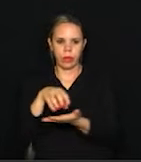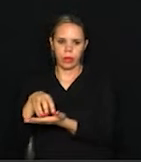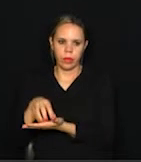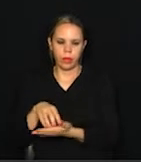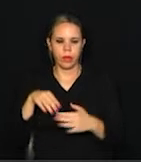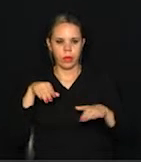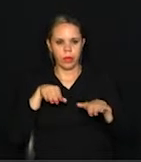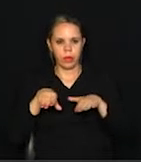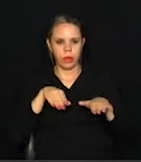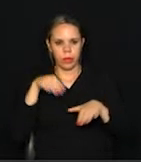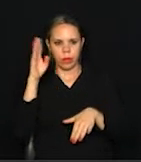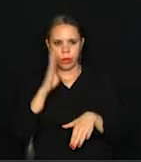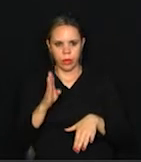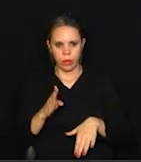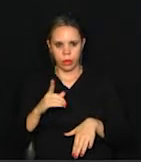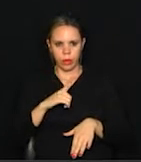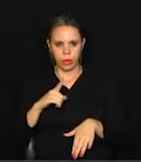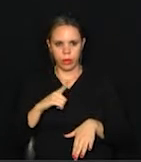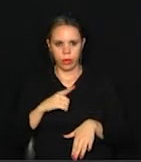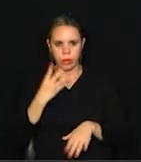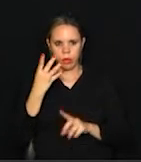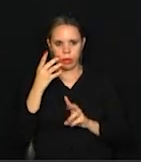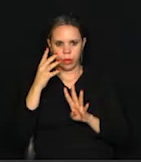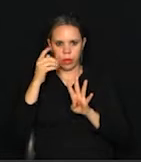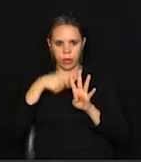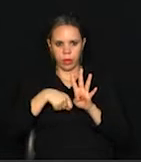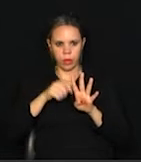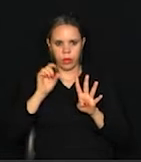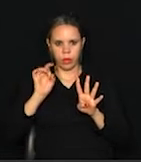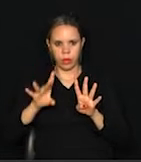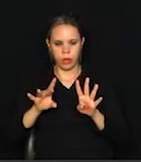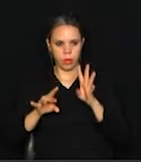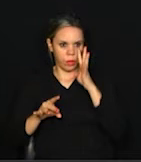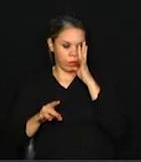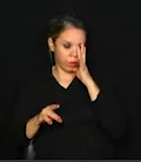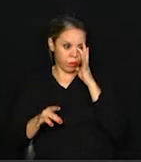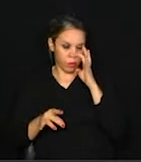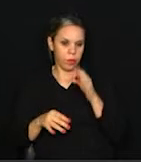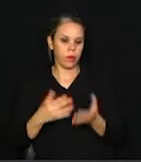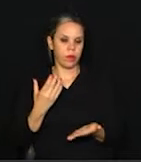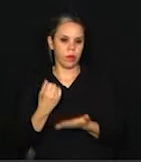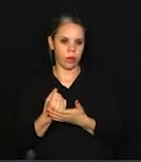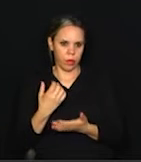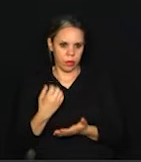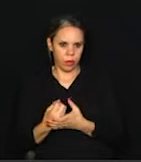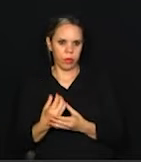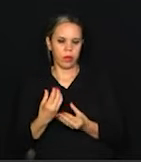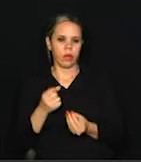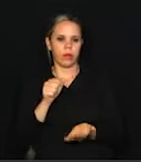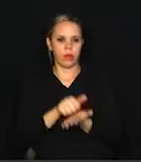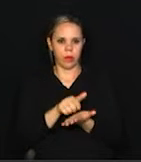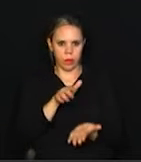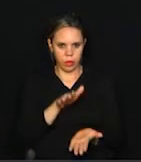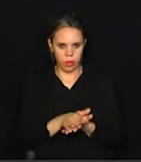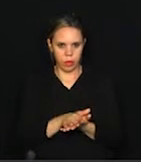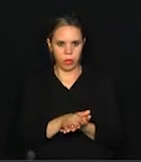do Brasil tiveram praticamente 4 meses apenas para processar as multas represadas. Isso